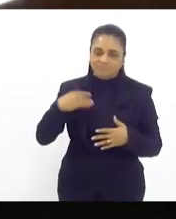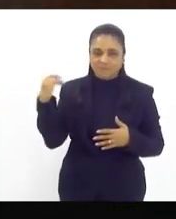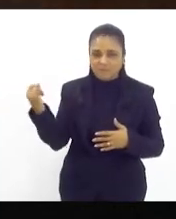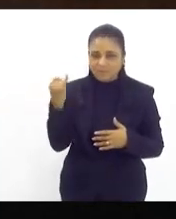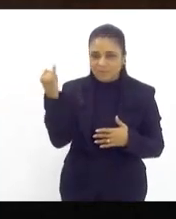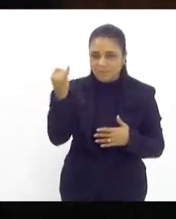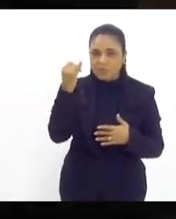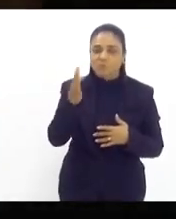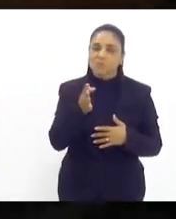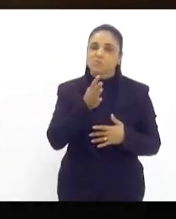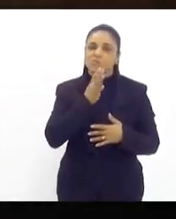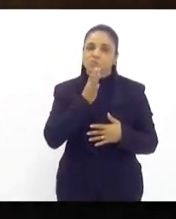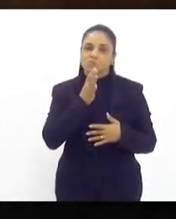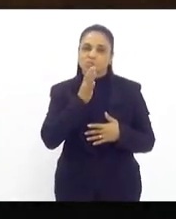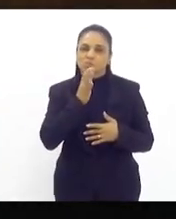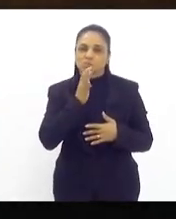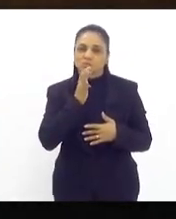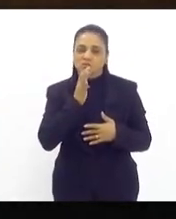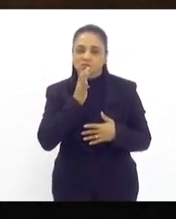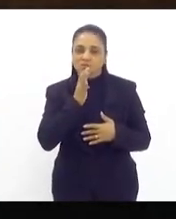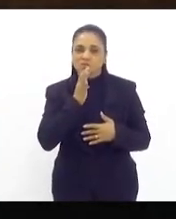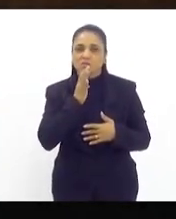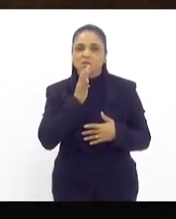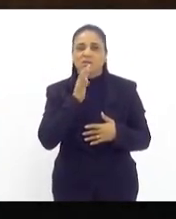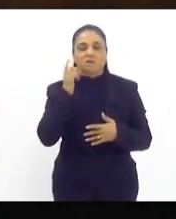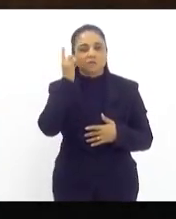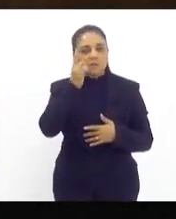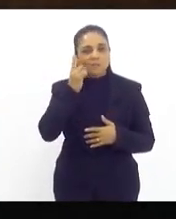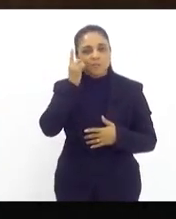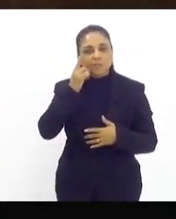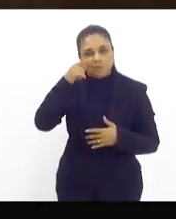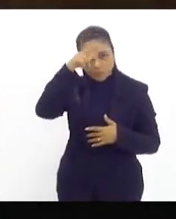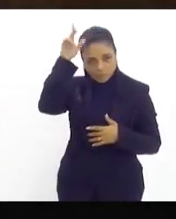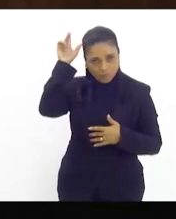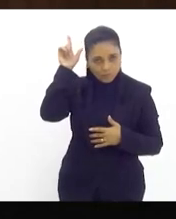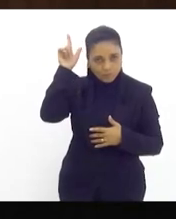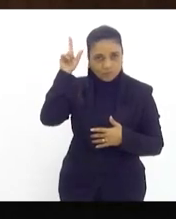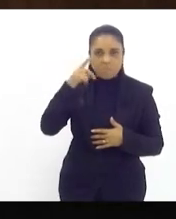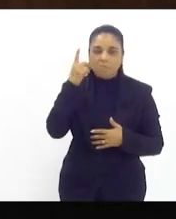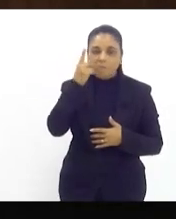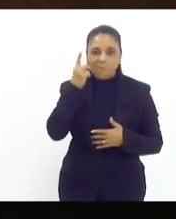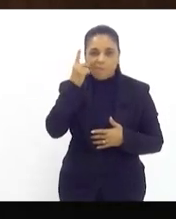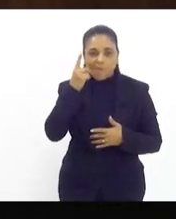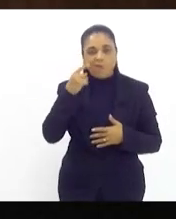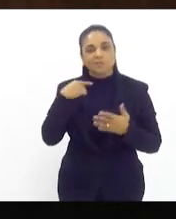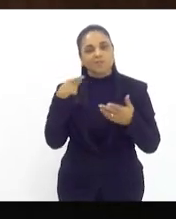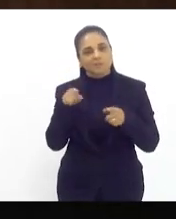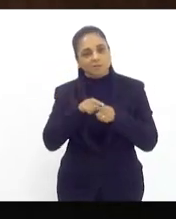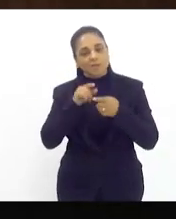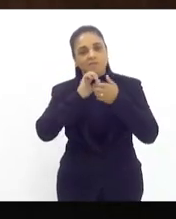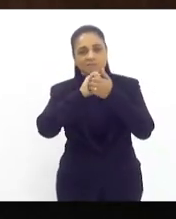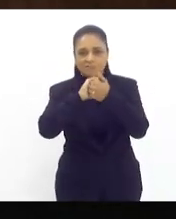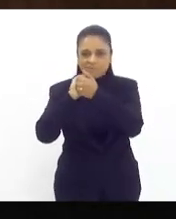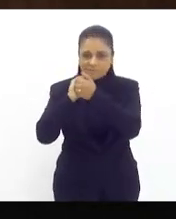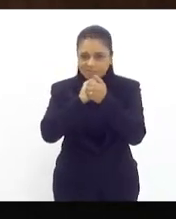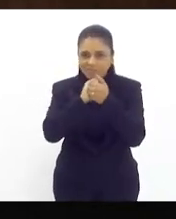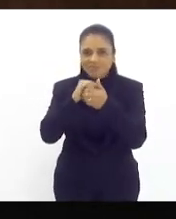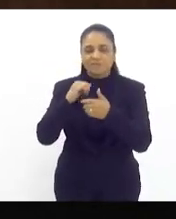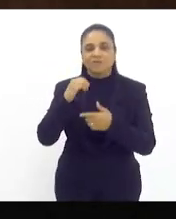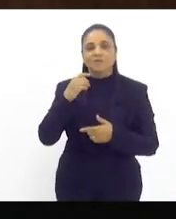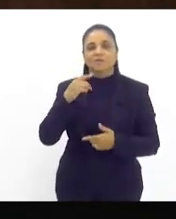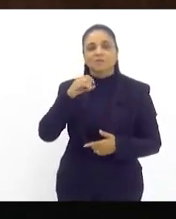do reconhecimento do nosso queridíssimo Deputado Luiz Paulo e saudar aqui o deputado Giovani Ratinho